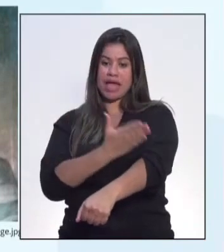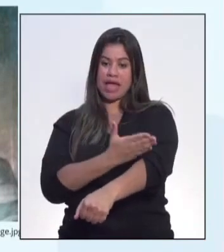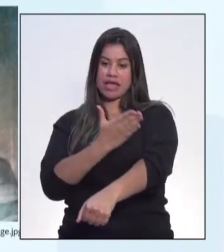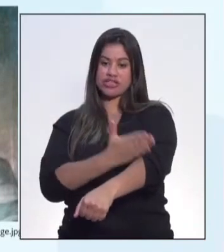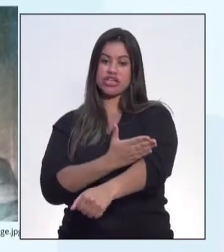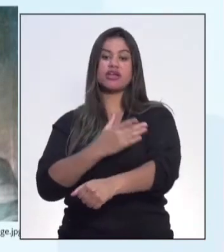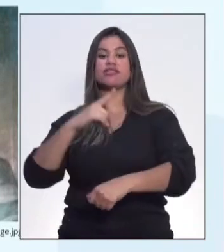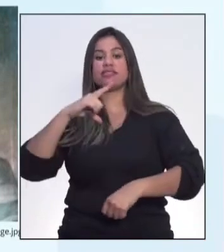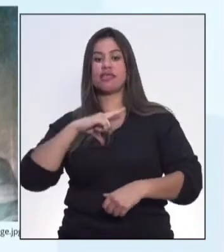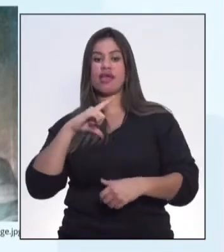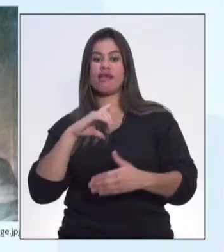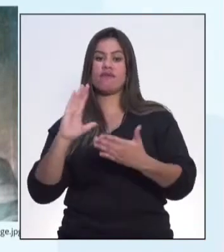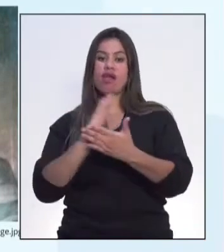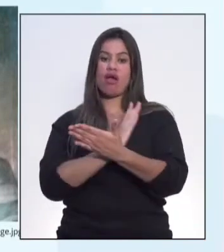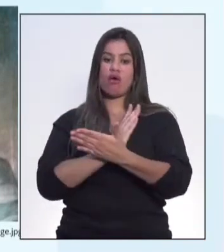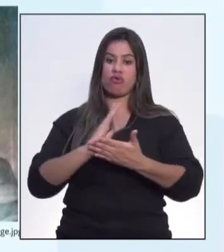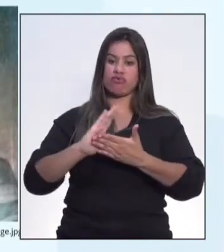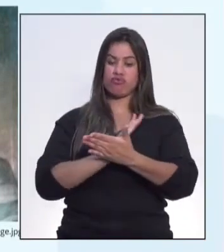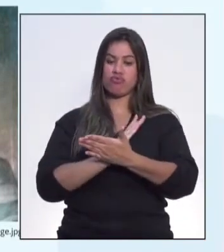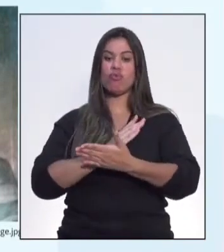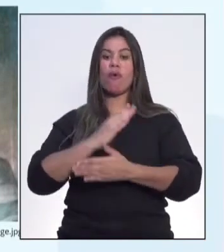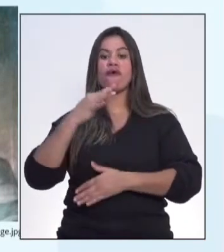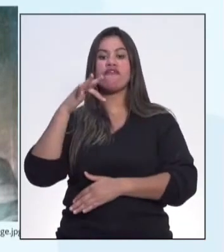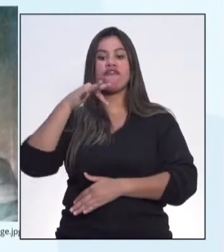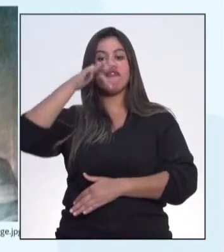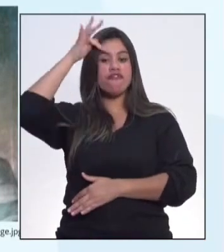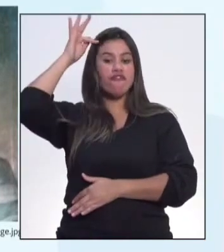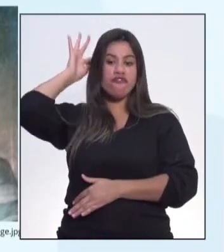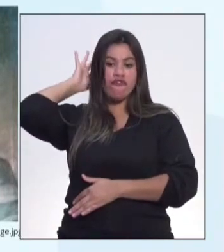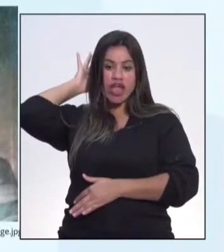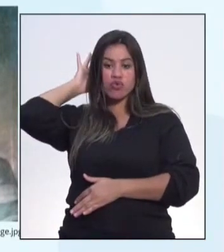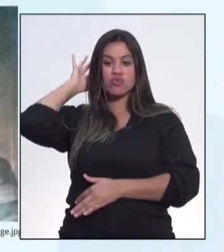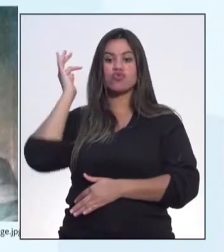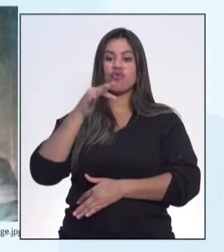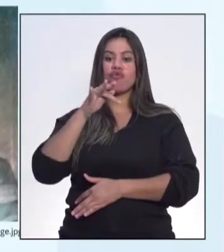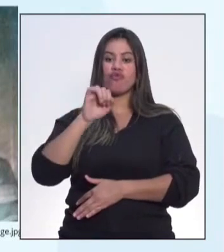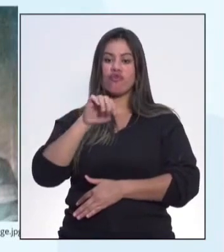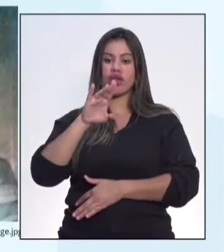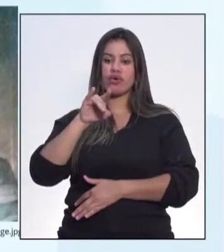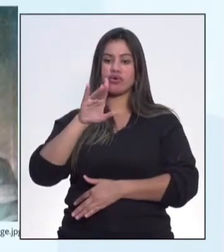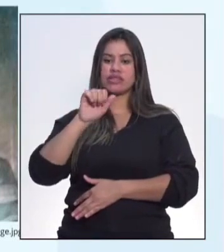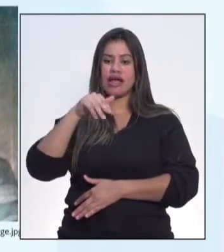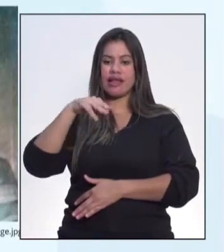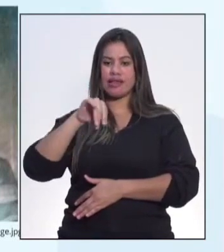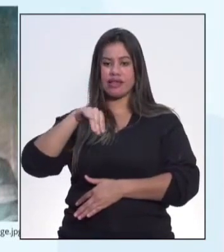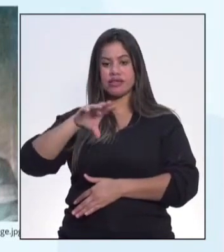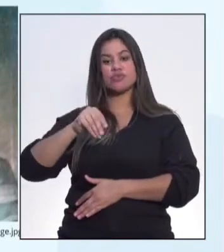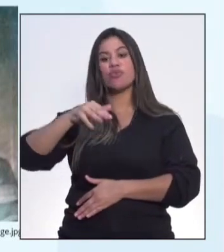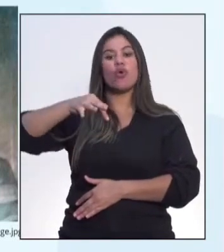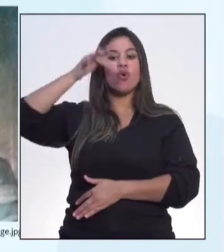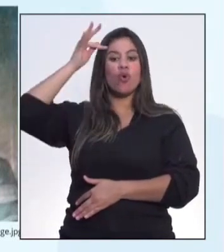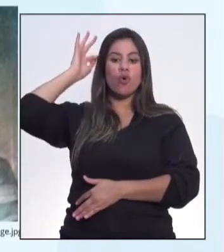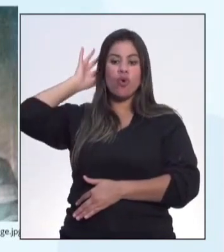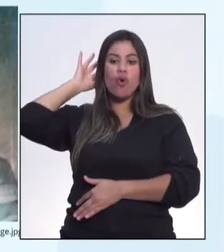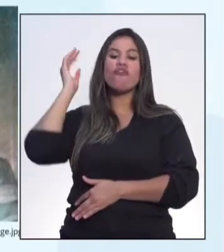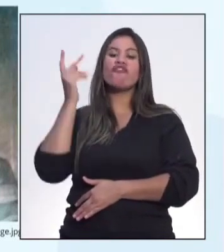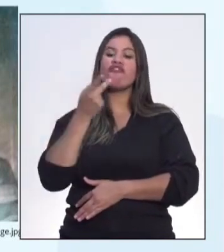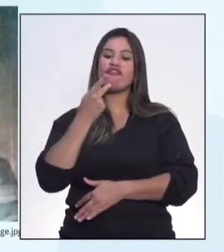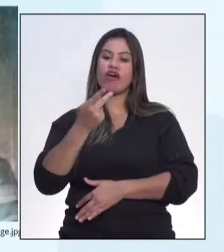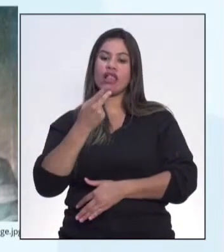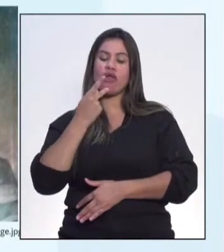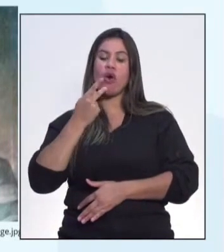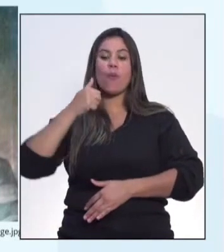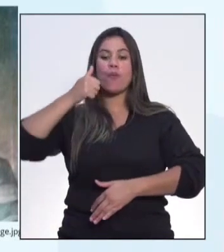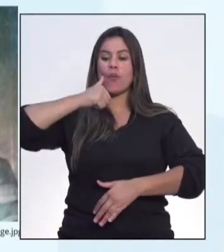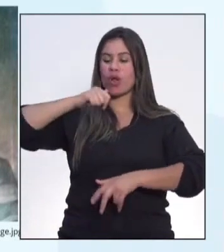feudos, a situação de que o senhor feudal ele tinha o direito à primeira noite com a camponesa, a mulher